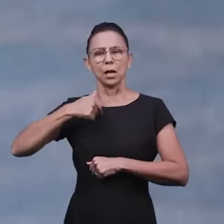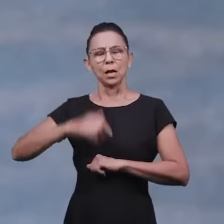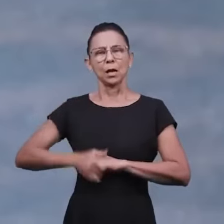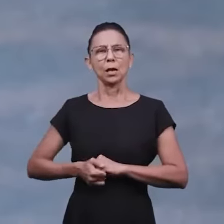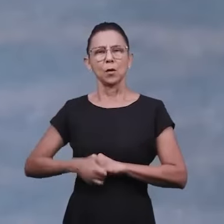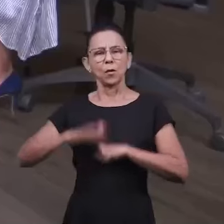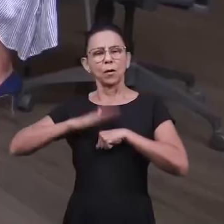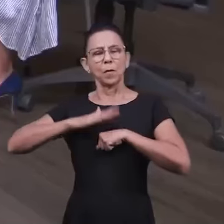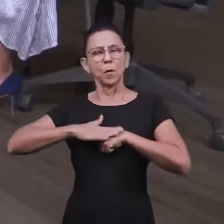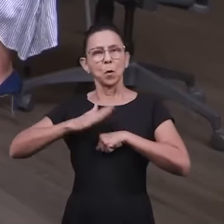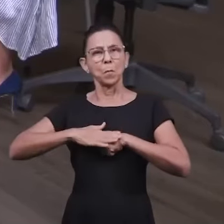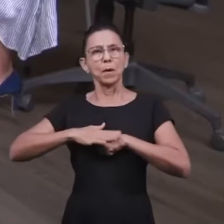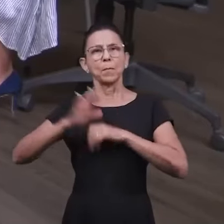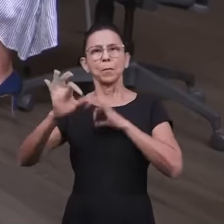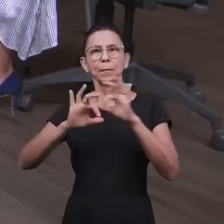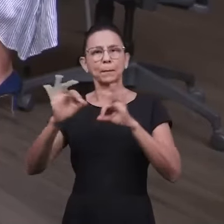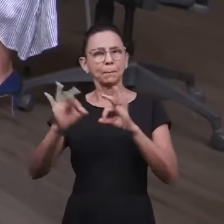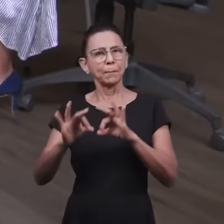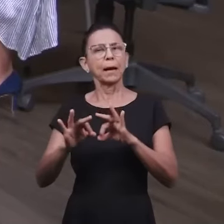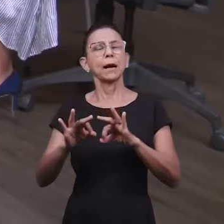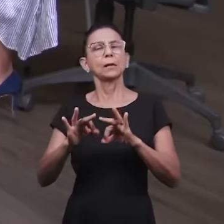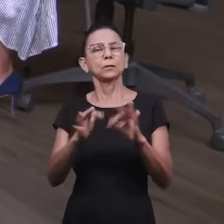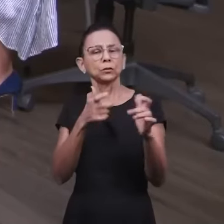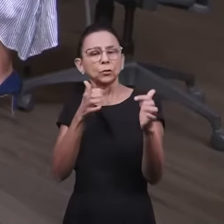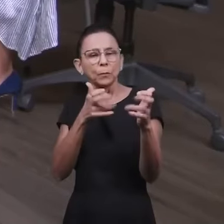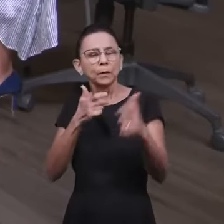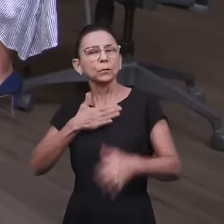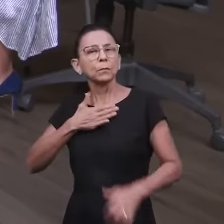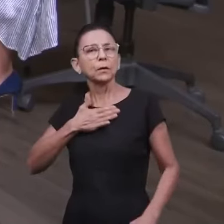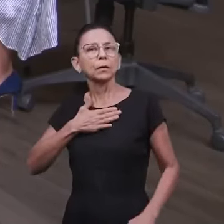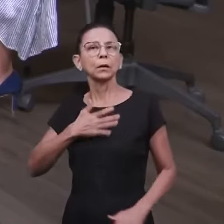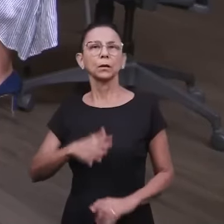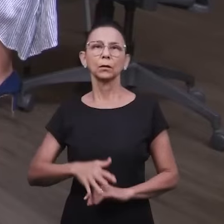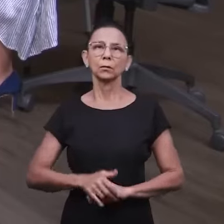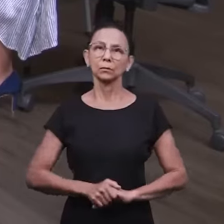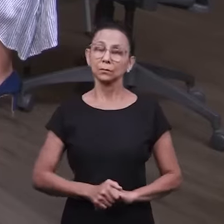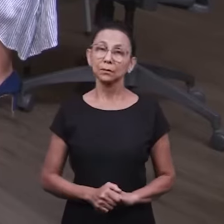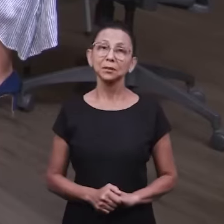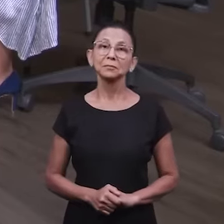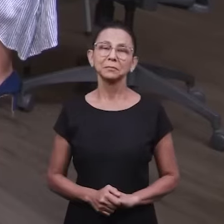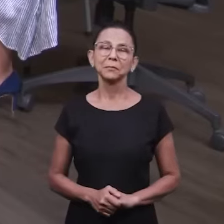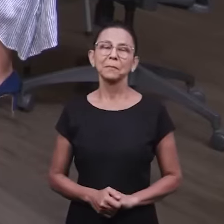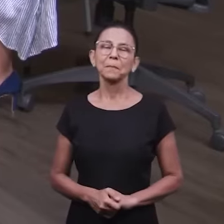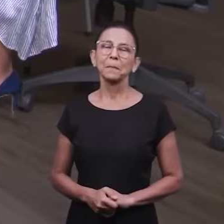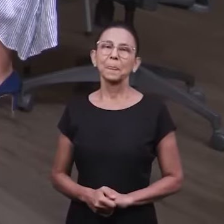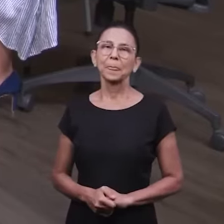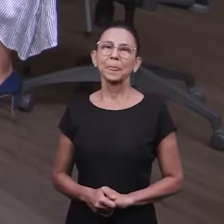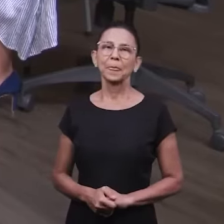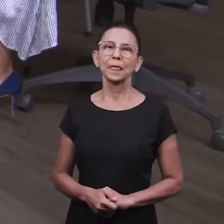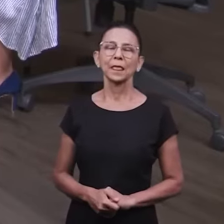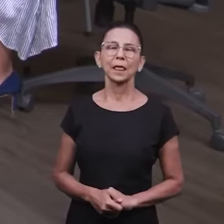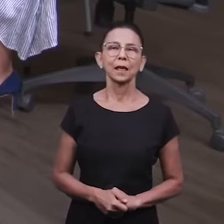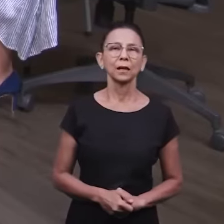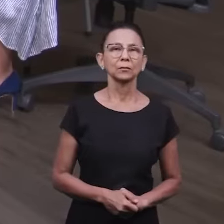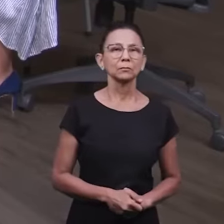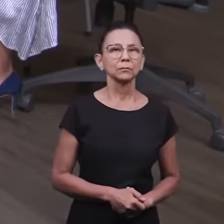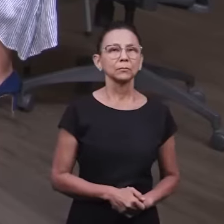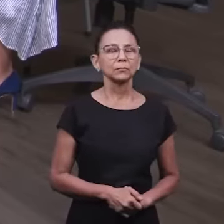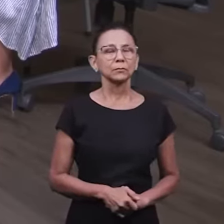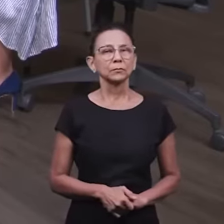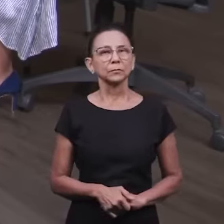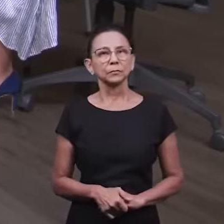que ele tocava, ele escolhia a madeira, ele entendia que ele fazia isso quando era pastor, né? E Davi, naquilo que ele não